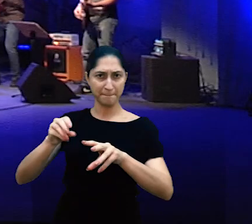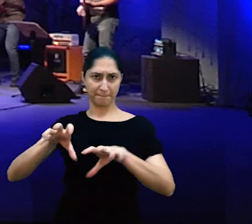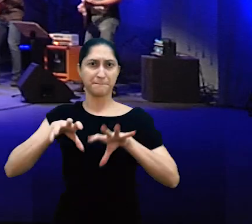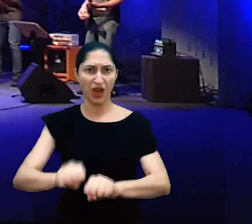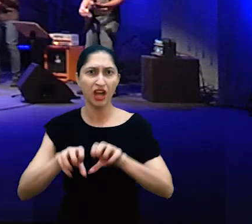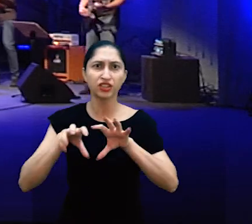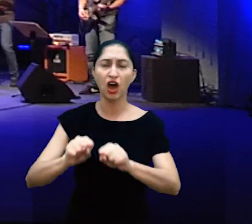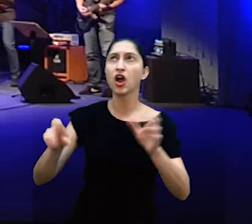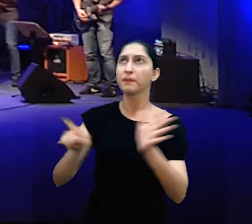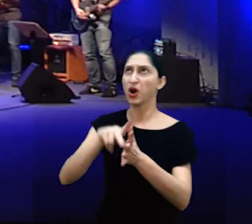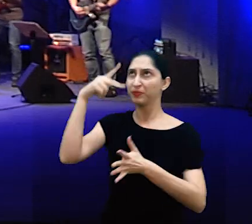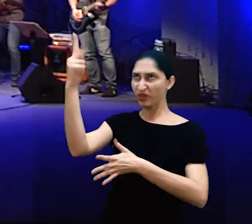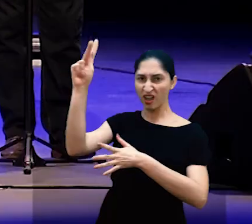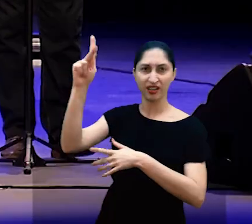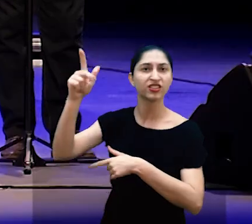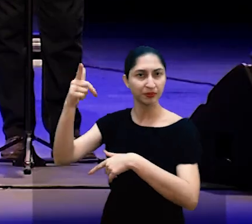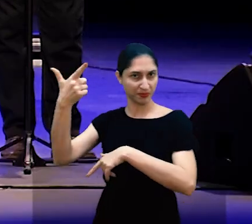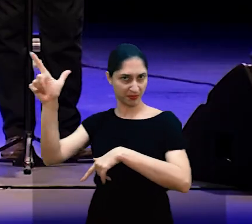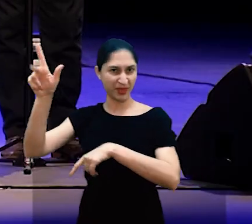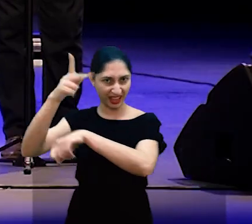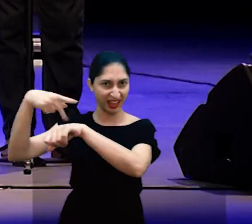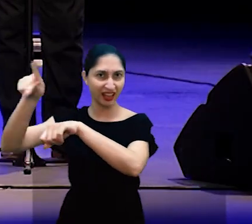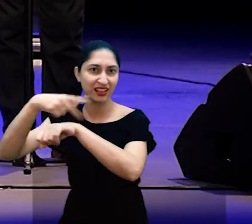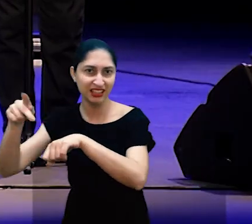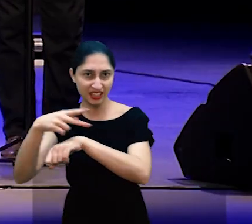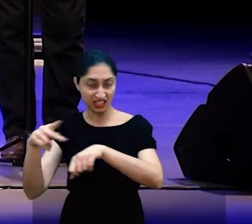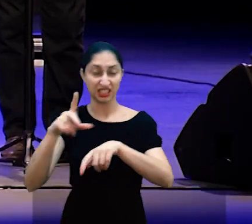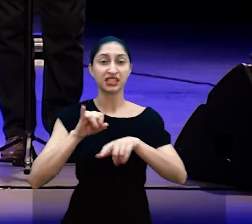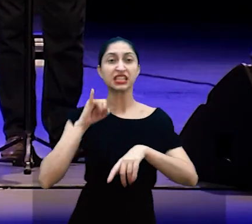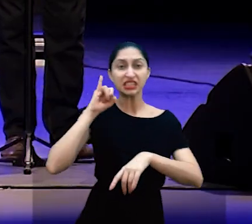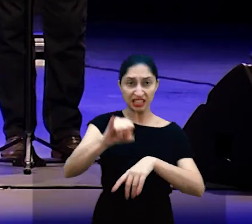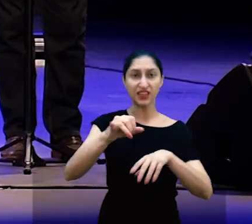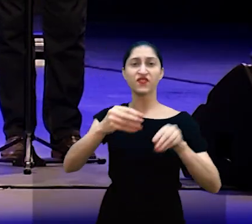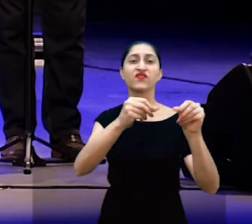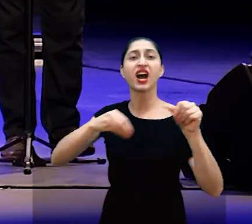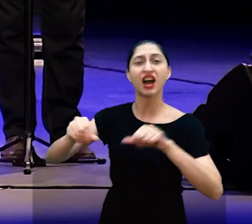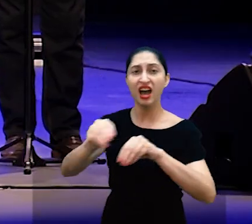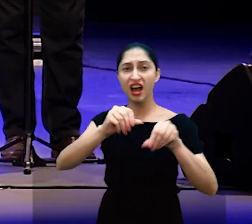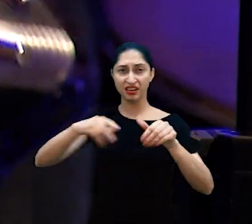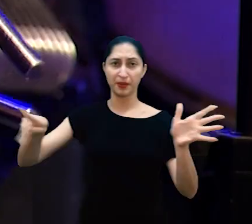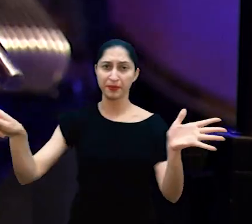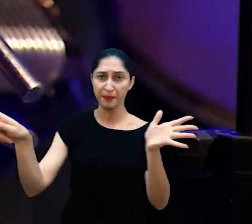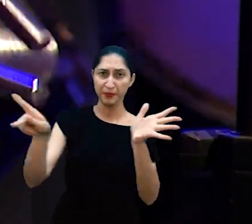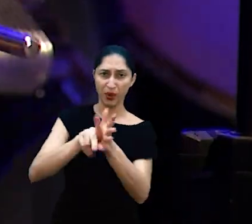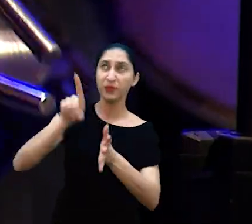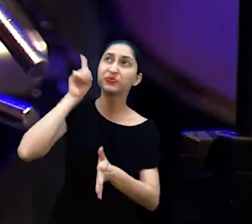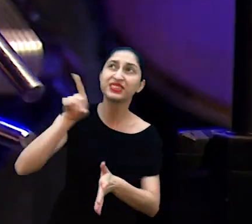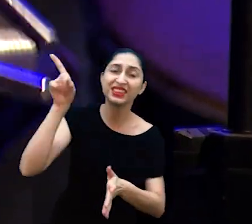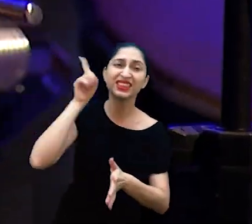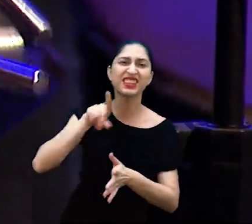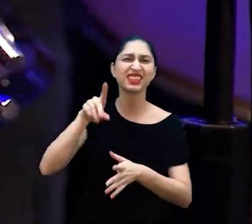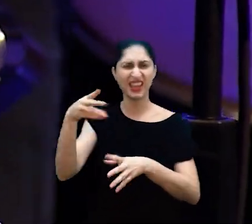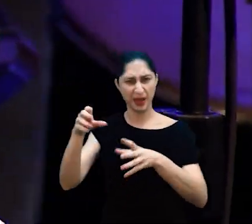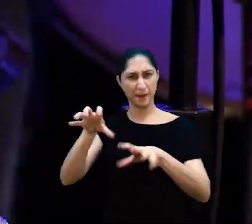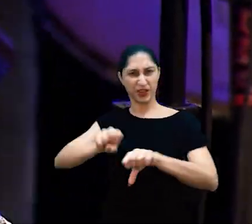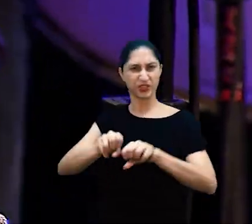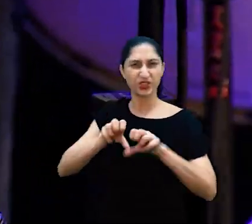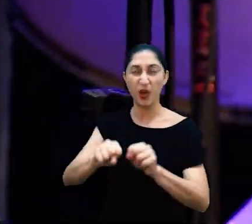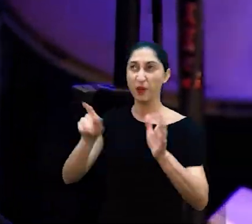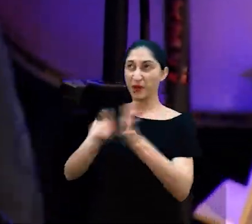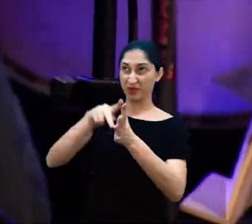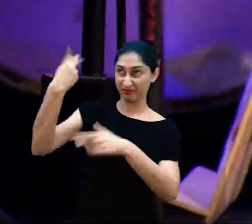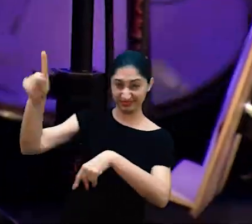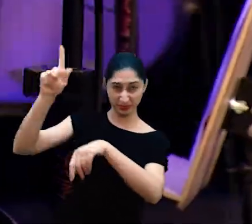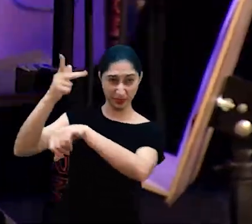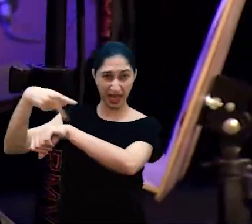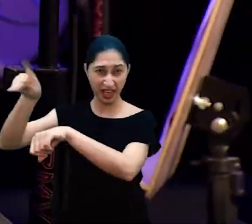importada, banquete de bacana, era farinhada. Se farinha fosse americana, mandioca importada,